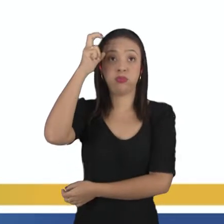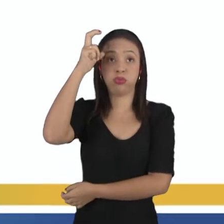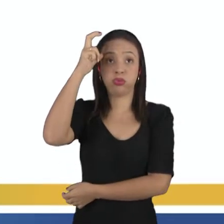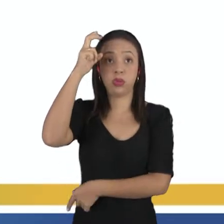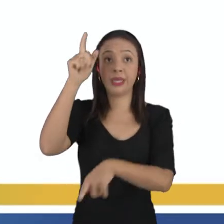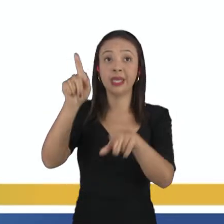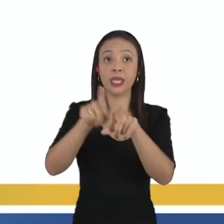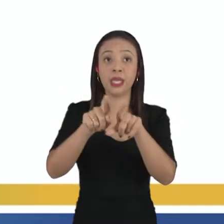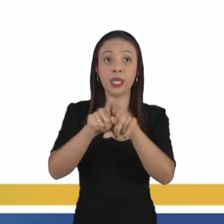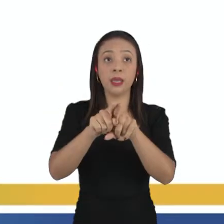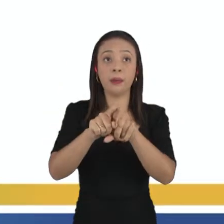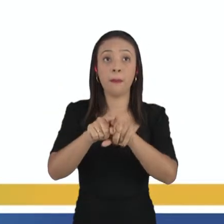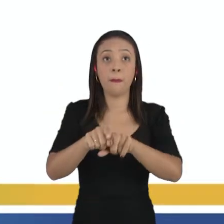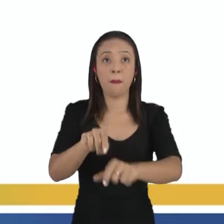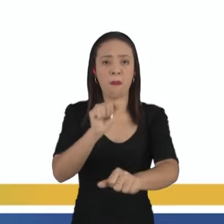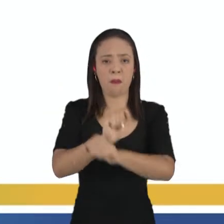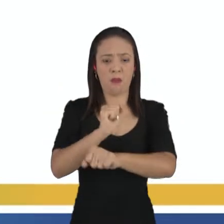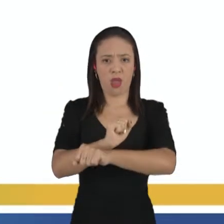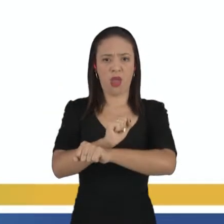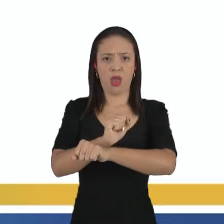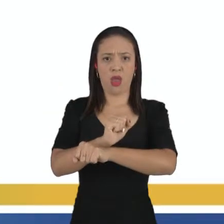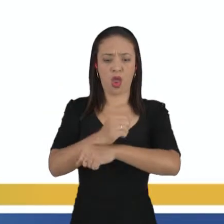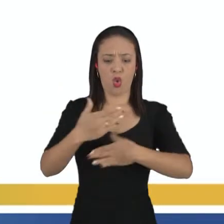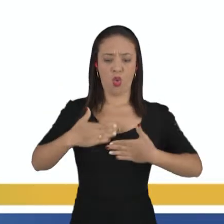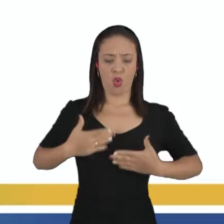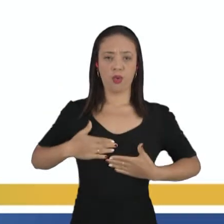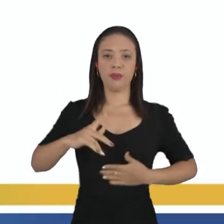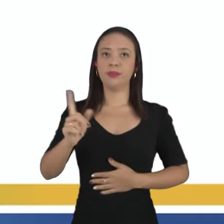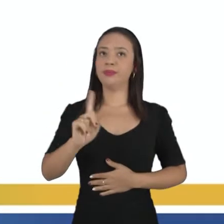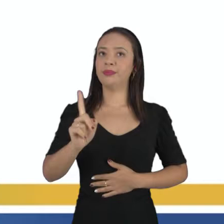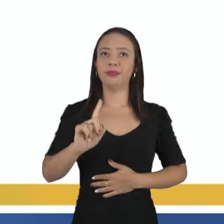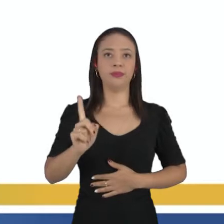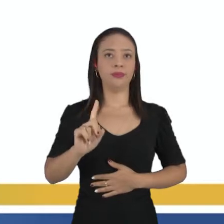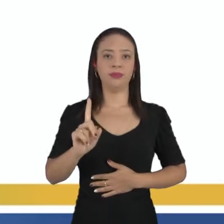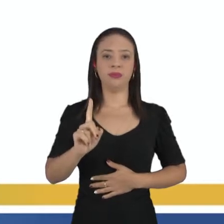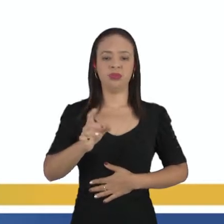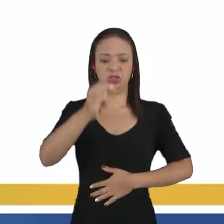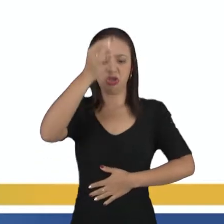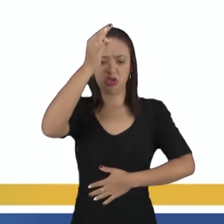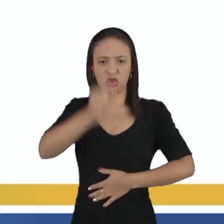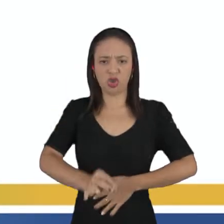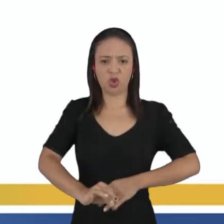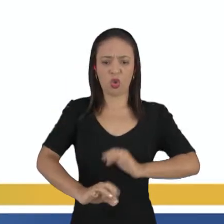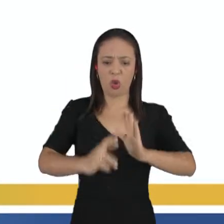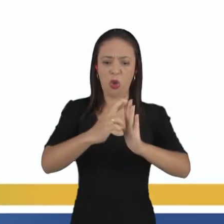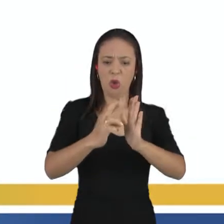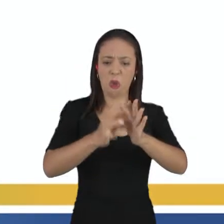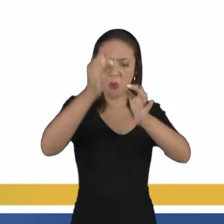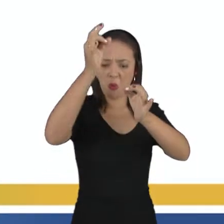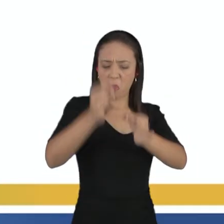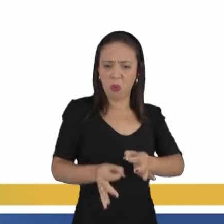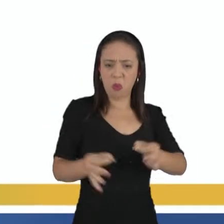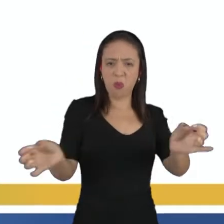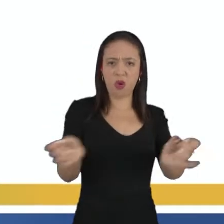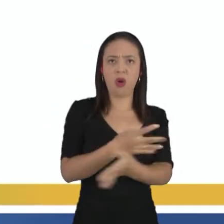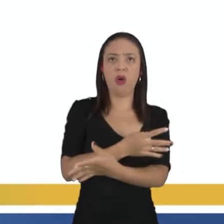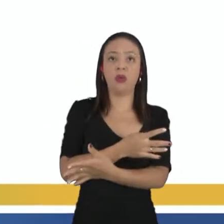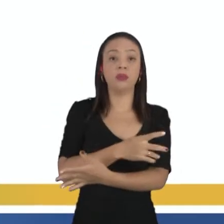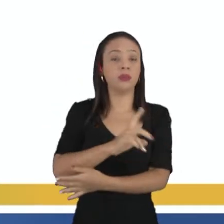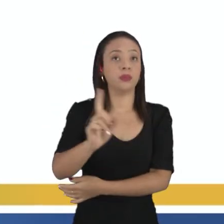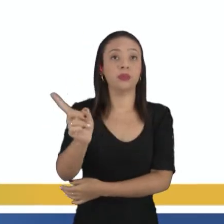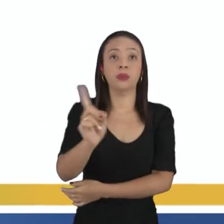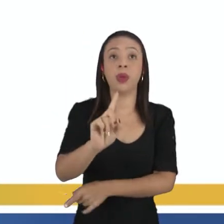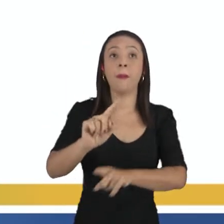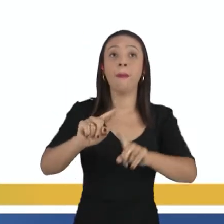e que não fixam os corpos como um extrato, como algo definido, esgotado, pronto,